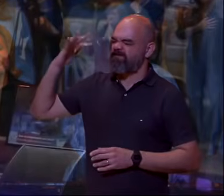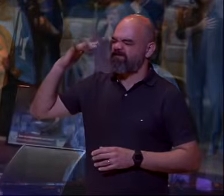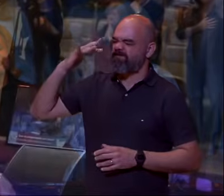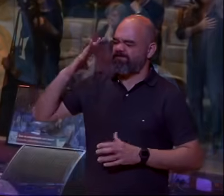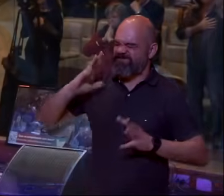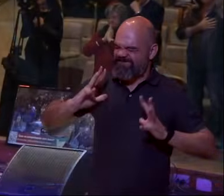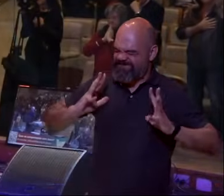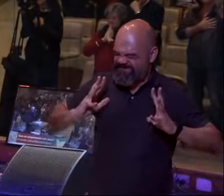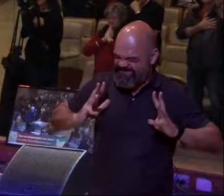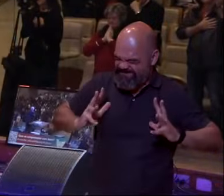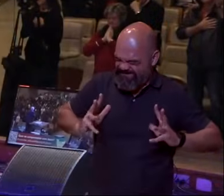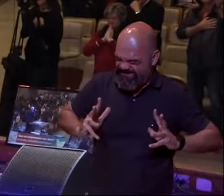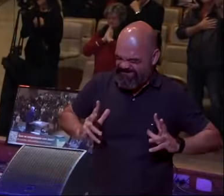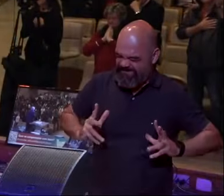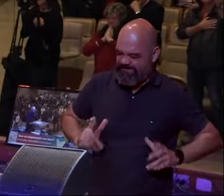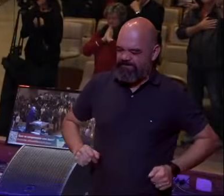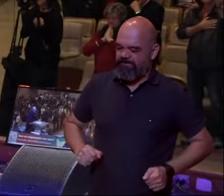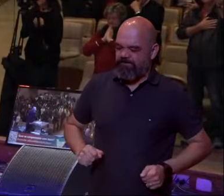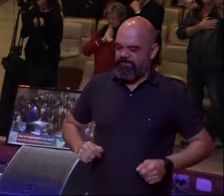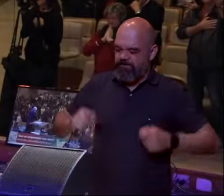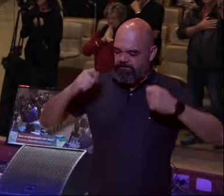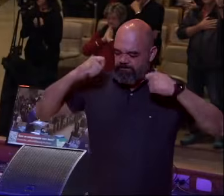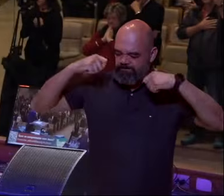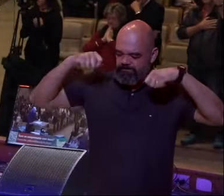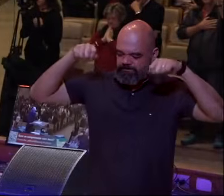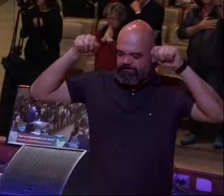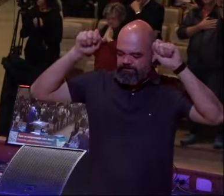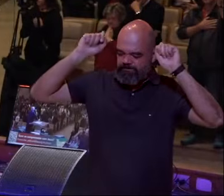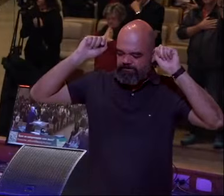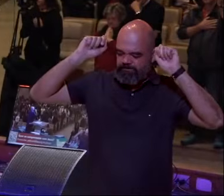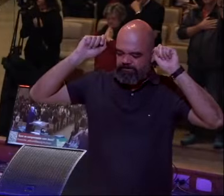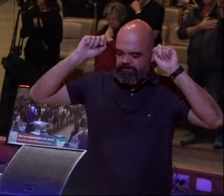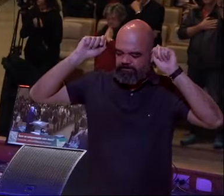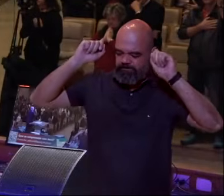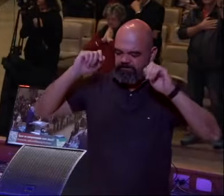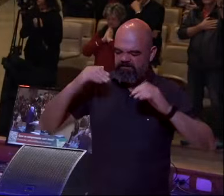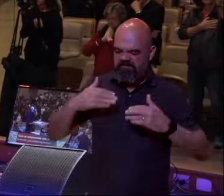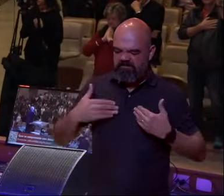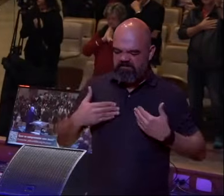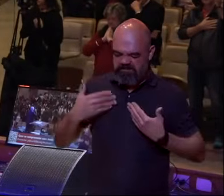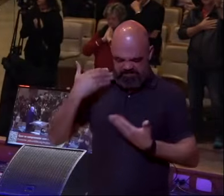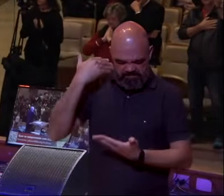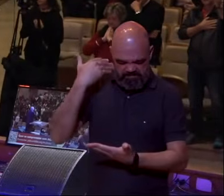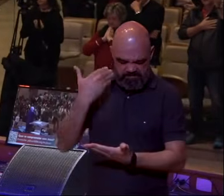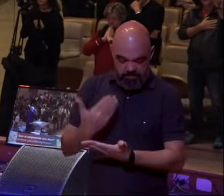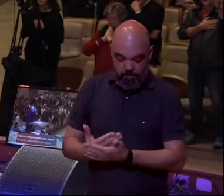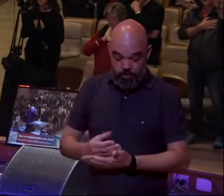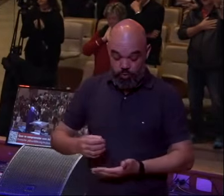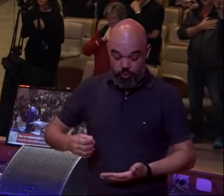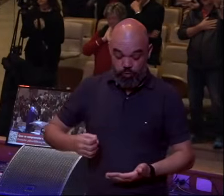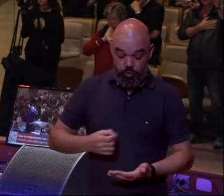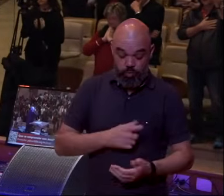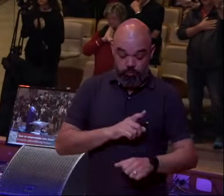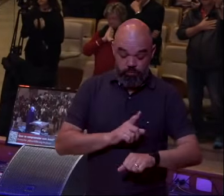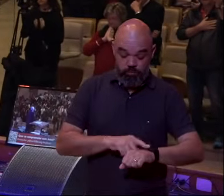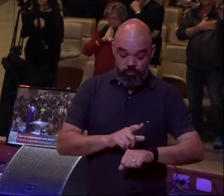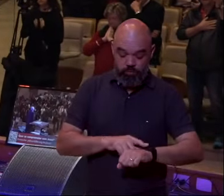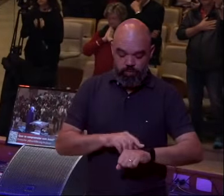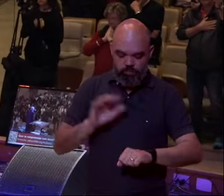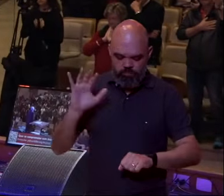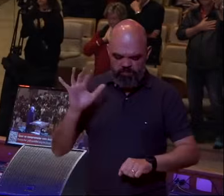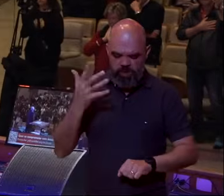Cordeiro. E Senhor, eu creio de todo o meu coração que um novo tempo está chegando nessa